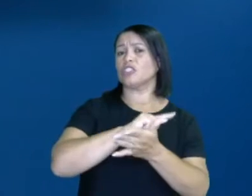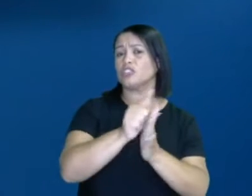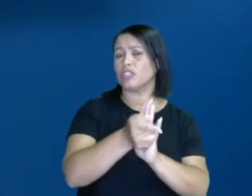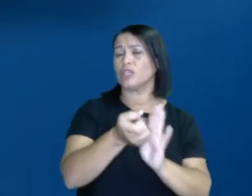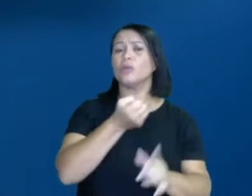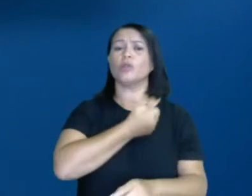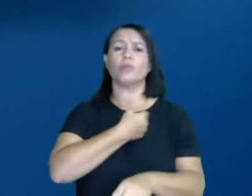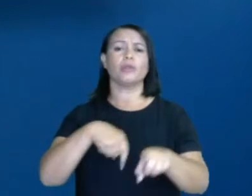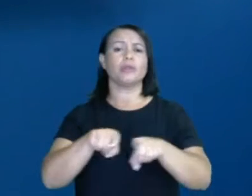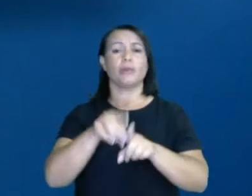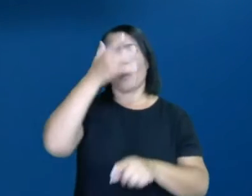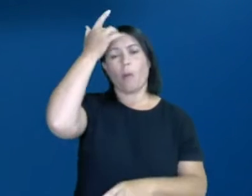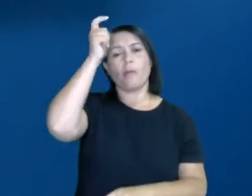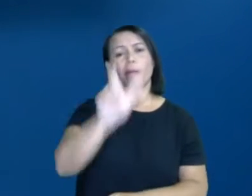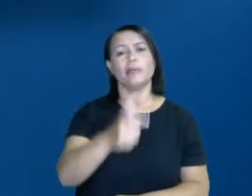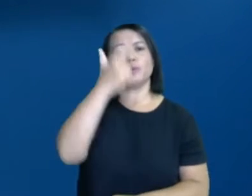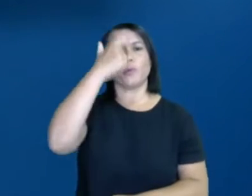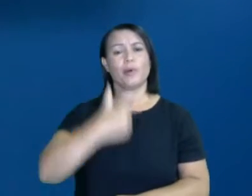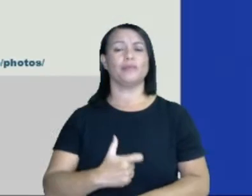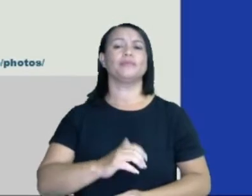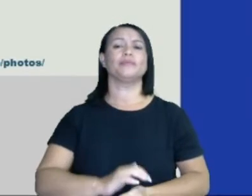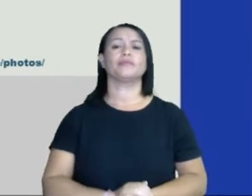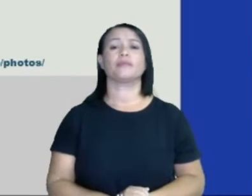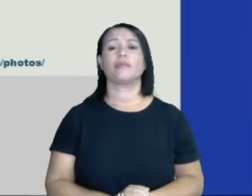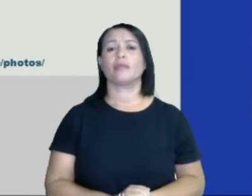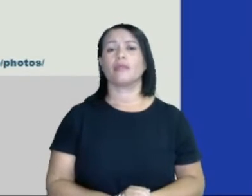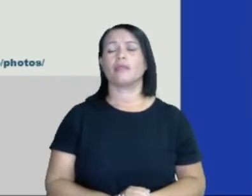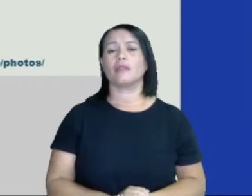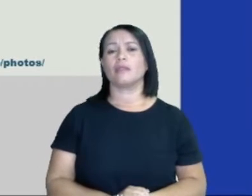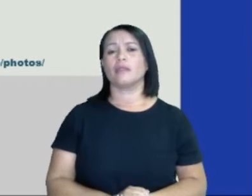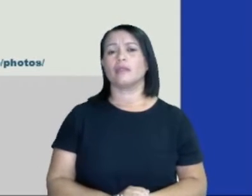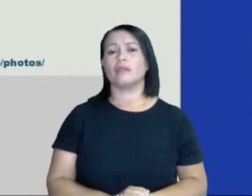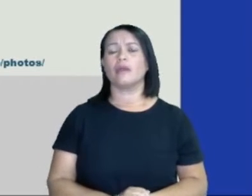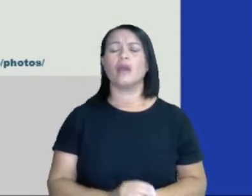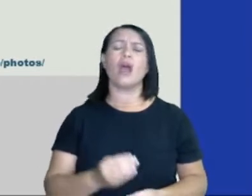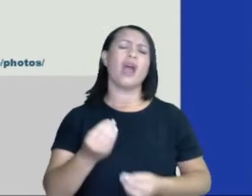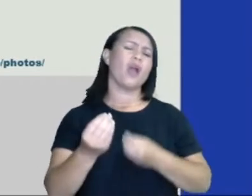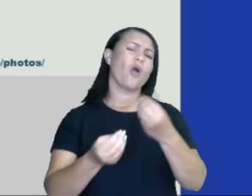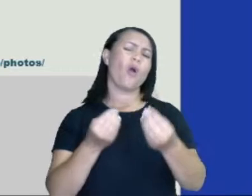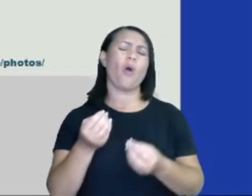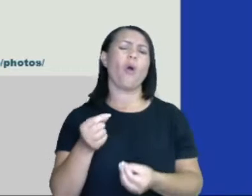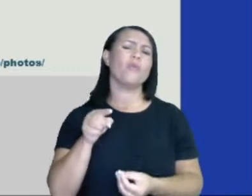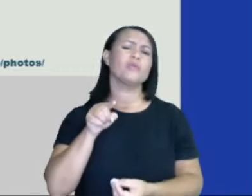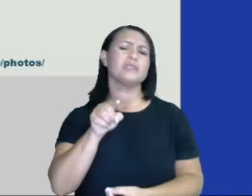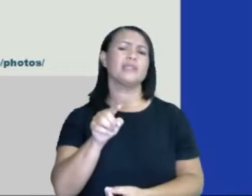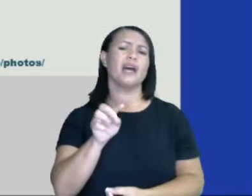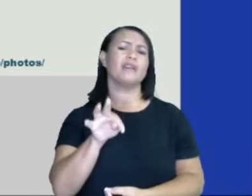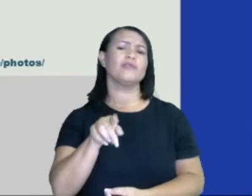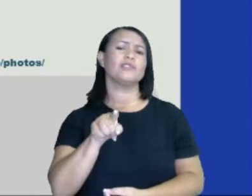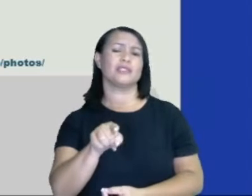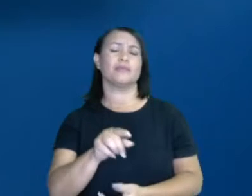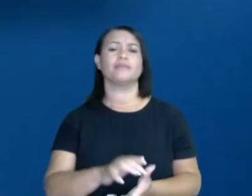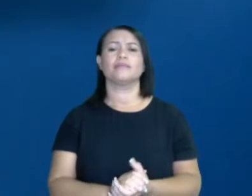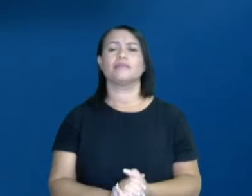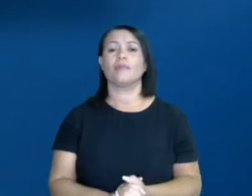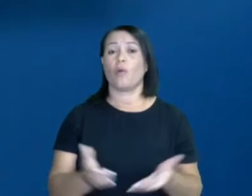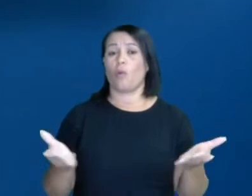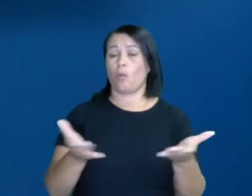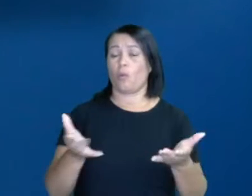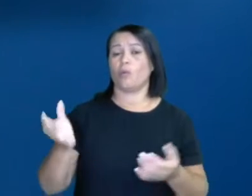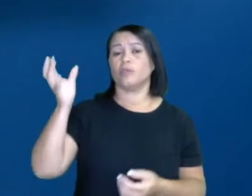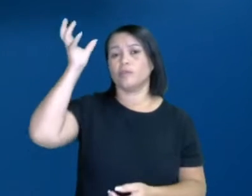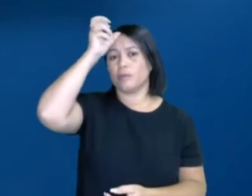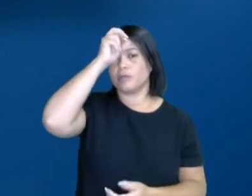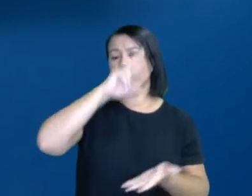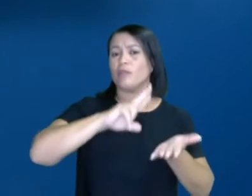número com o sujeito. E tu estado de ânimo, como está? Então, vamos aprender hoje